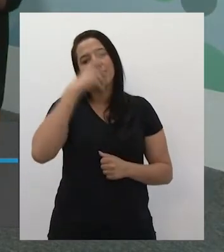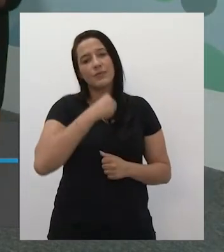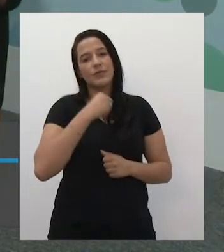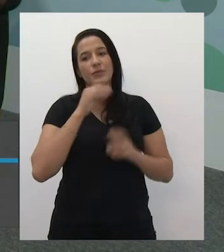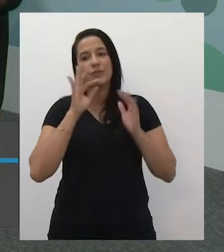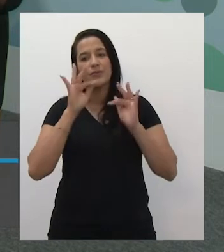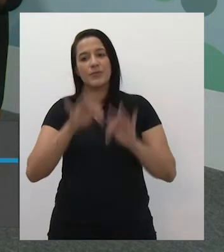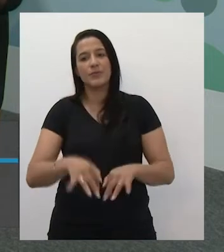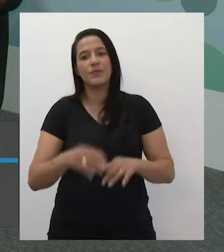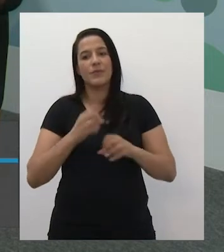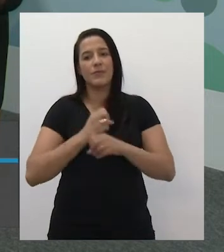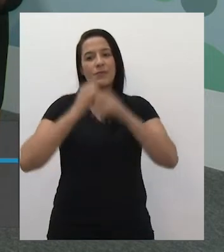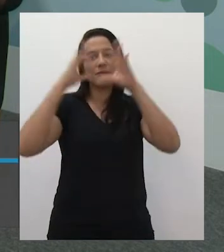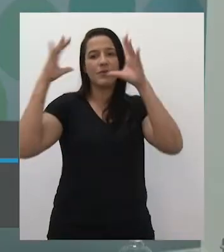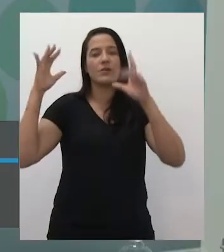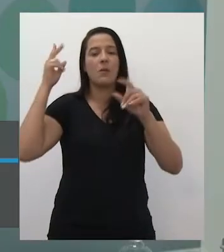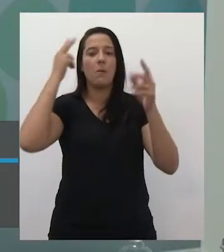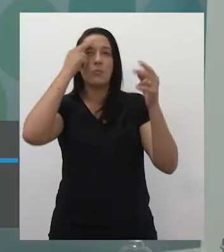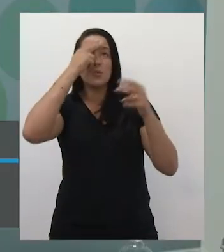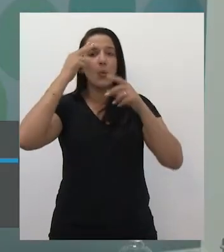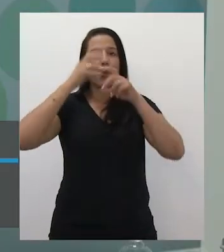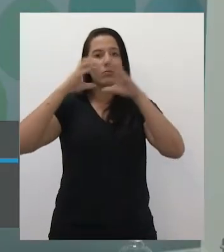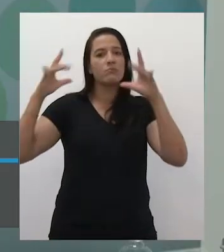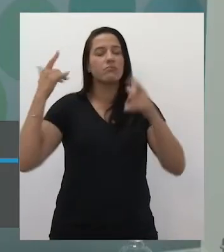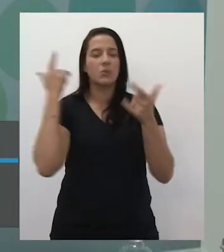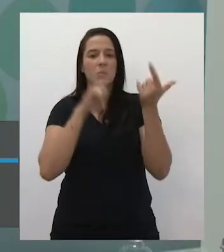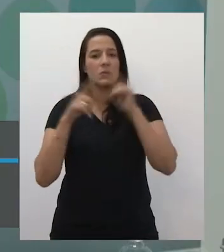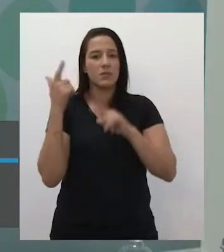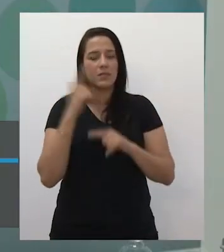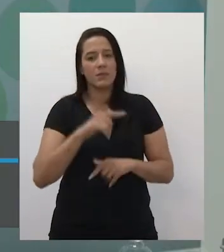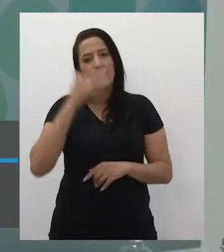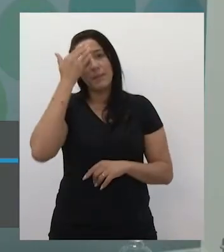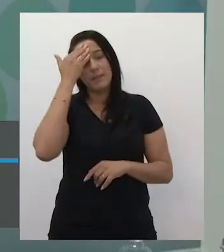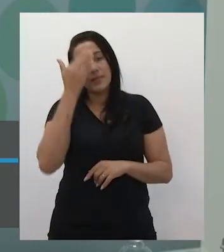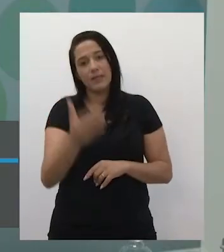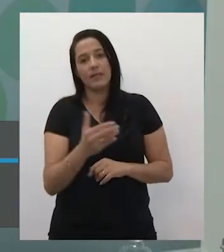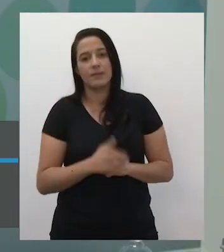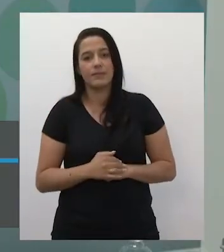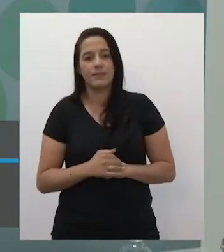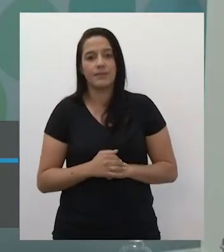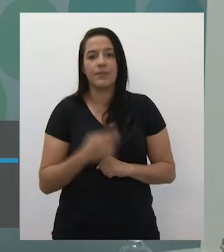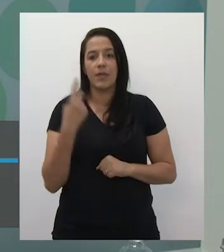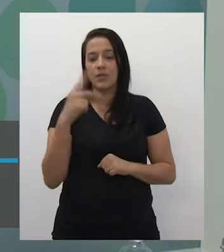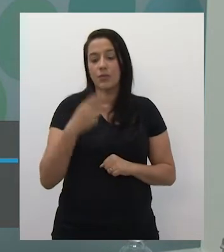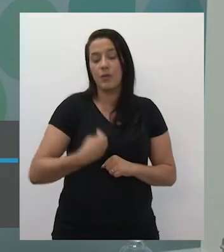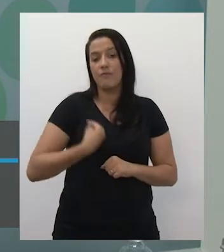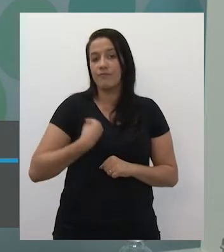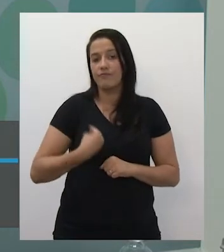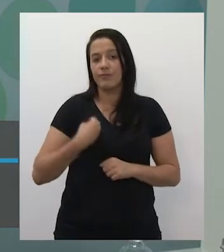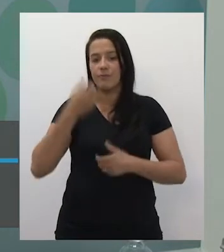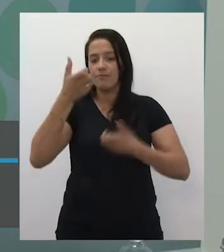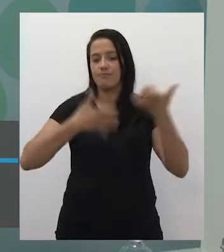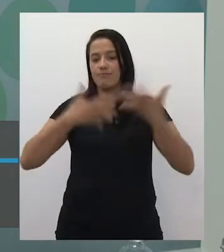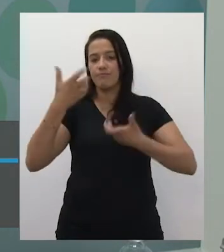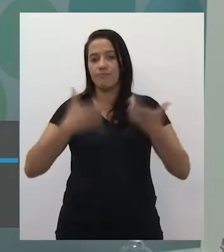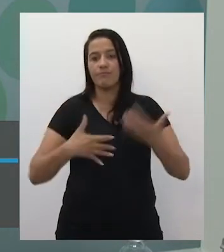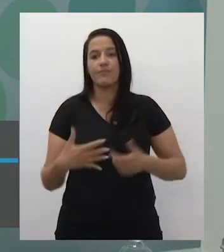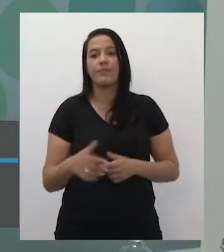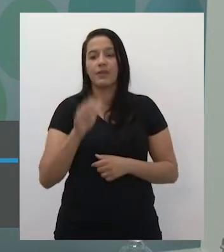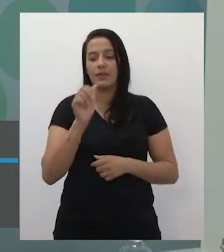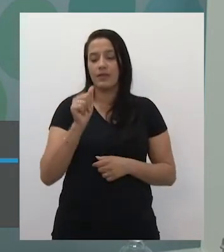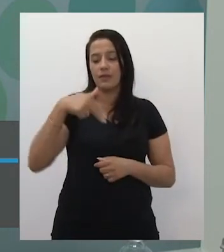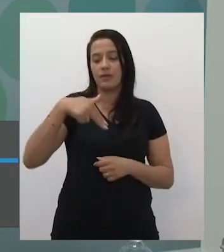a profissional que hoje eu sou, tá? E dizer que junto somos muito mais fortes e que quando temos